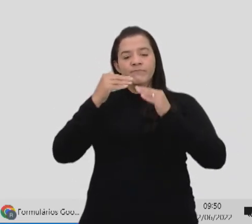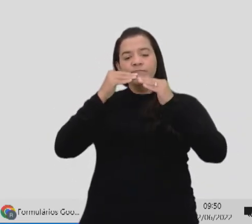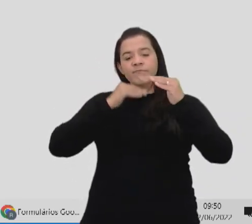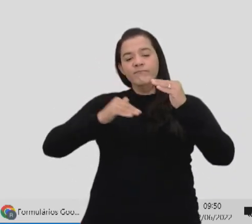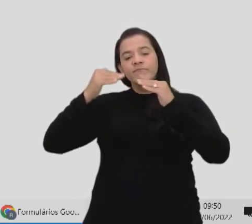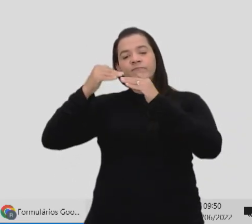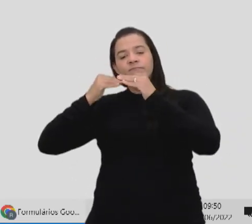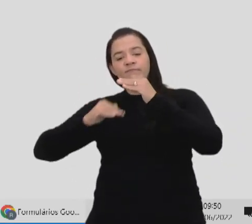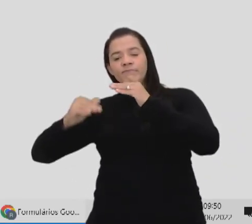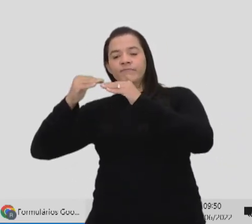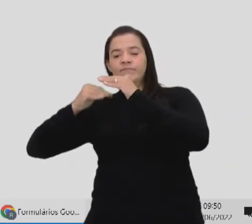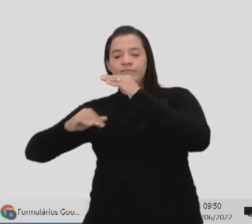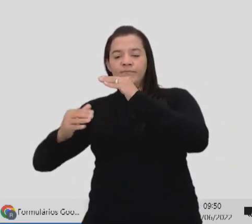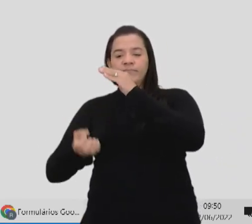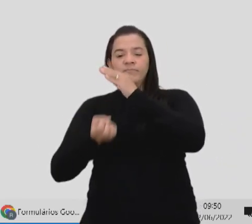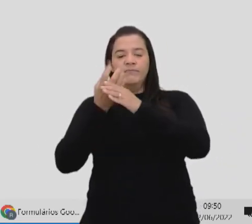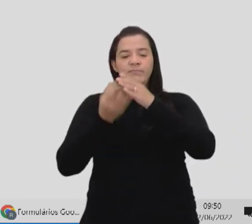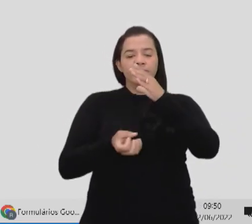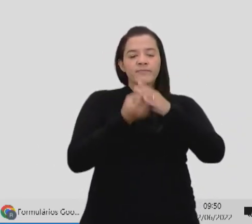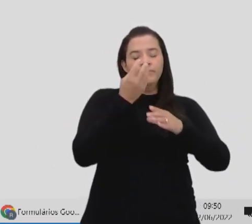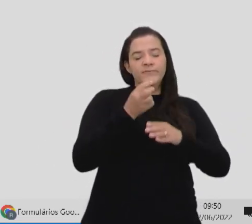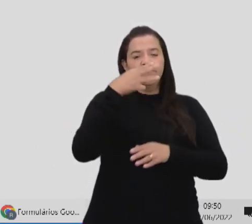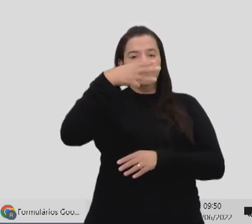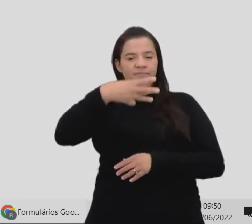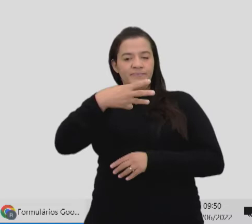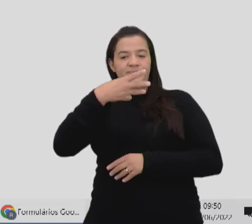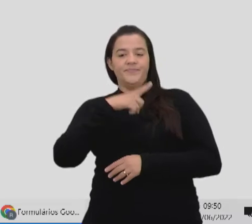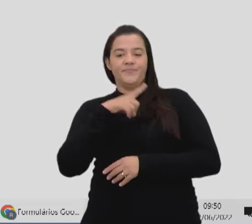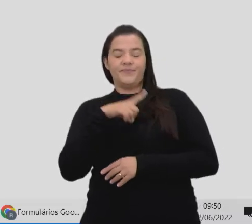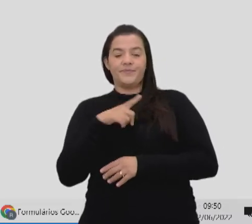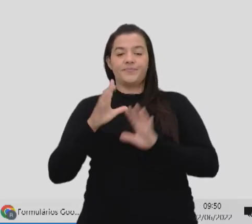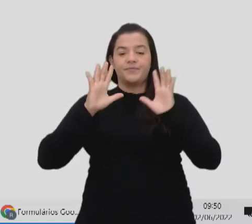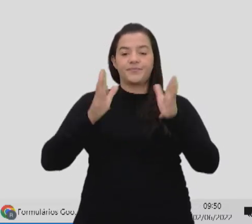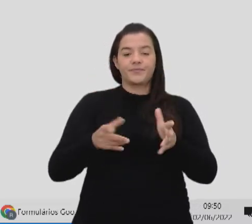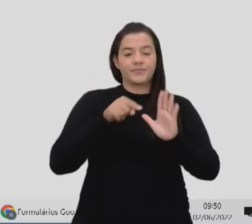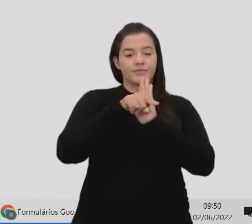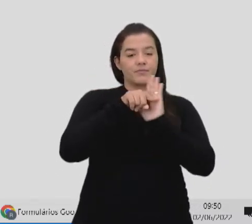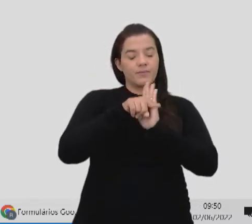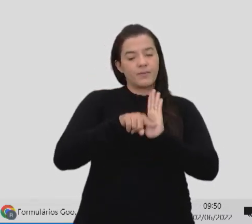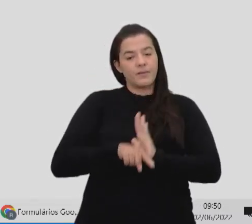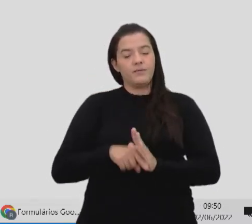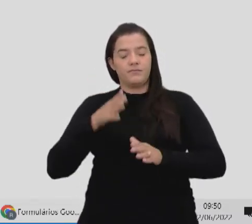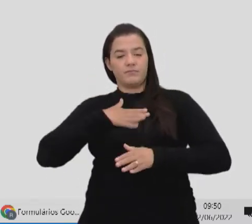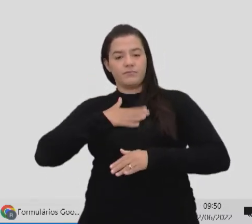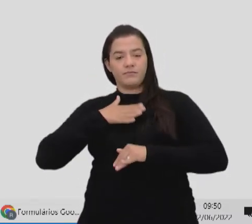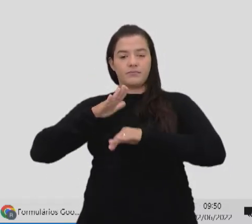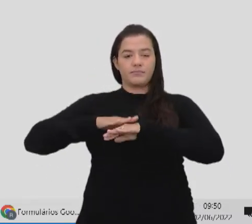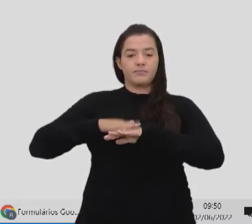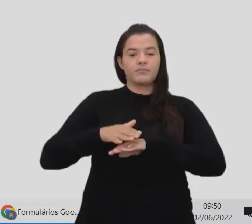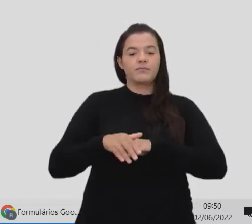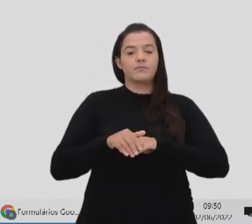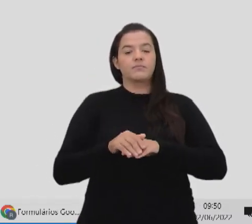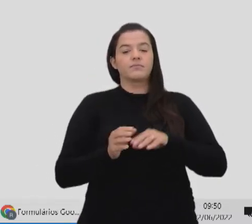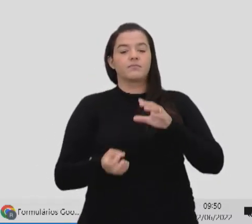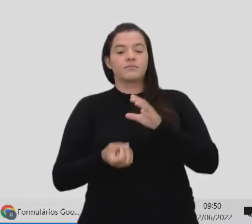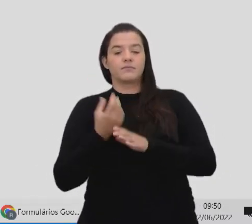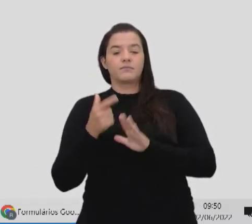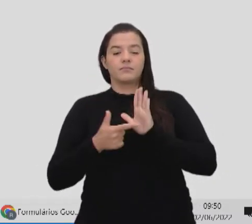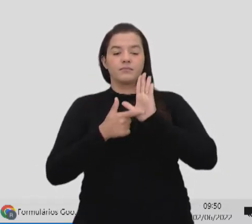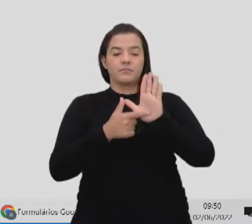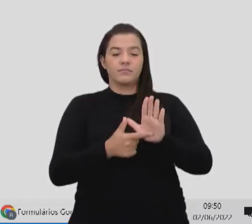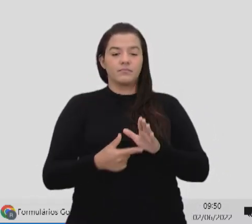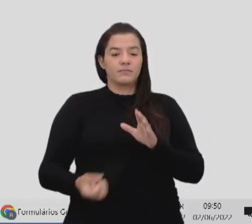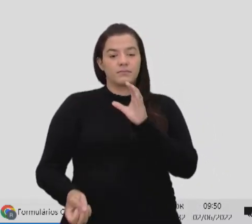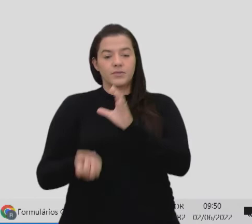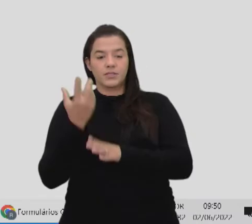já criou. Então, eu criei no total 3 formulários. Sim. Então, eu fiz a minha pesquisa mesmo, eu criei um para mostrar para os alunos e eu criei ao vivo um